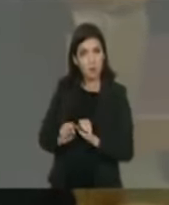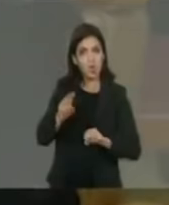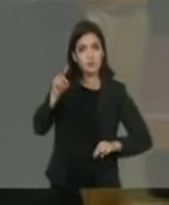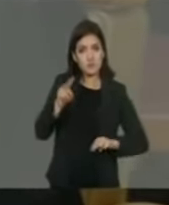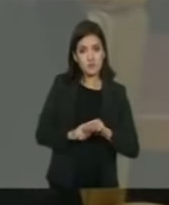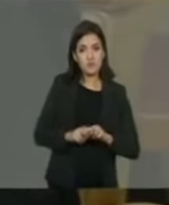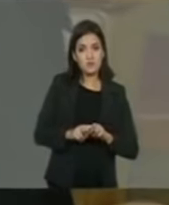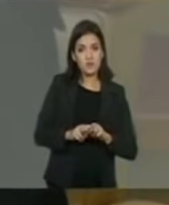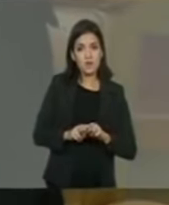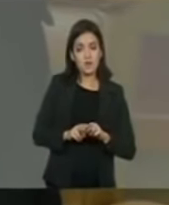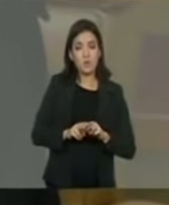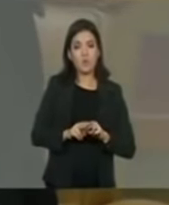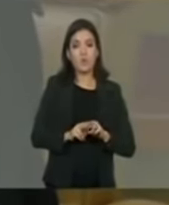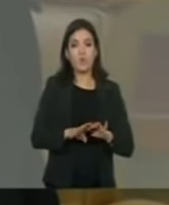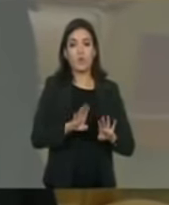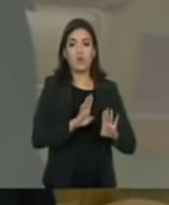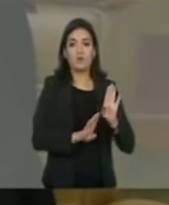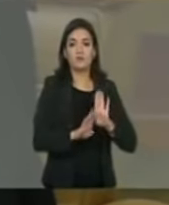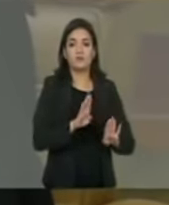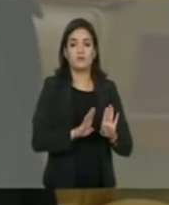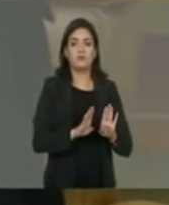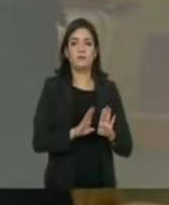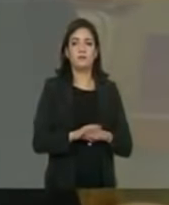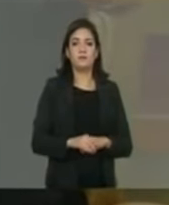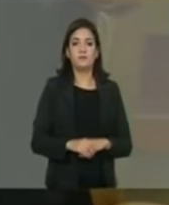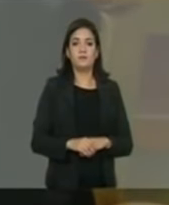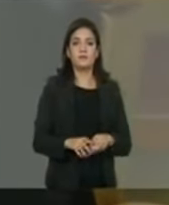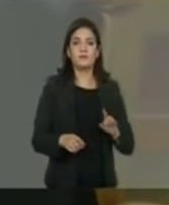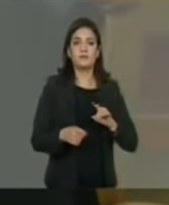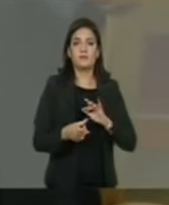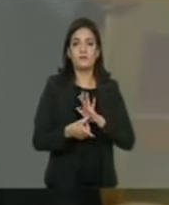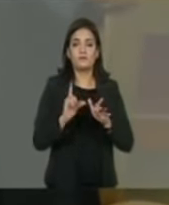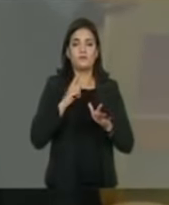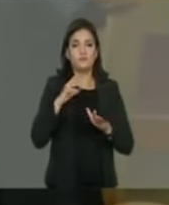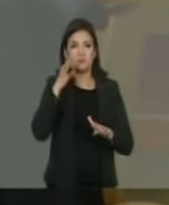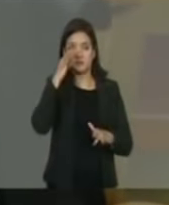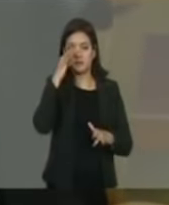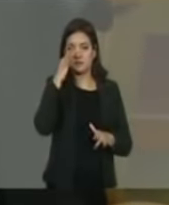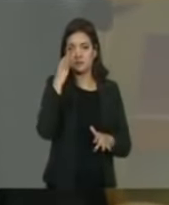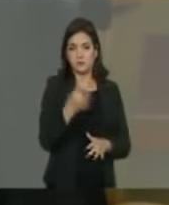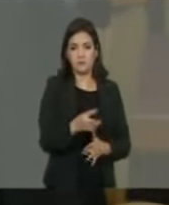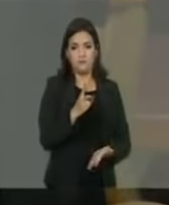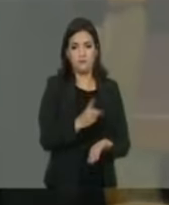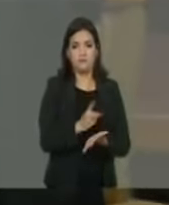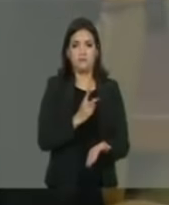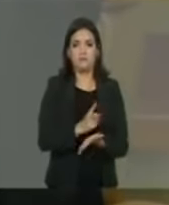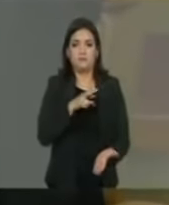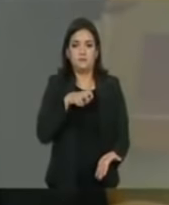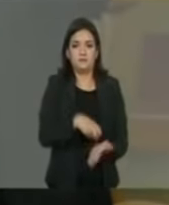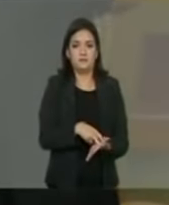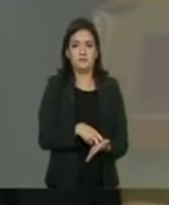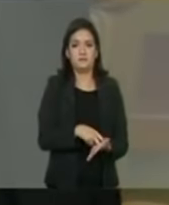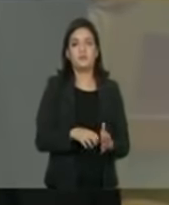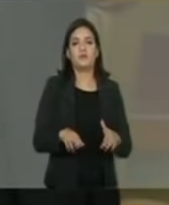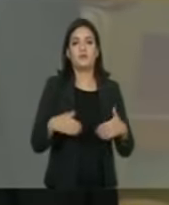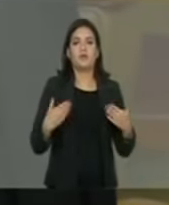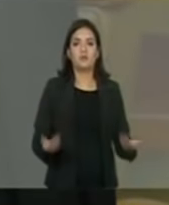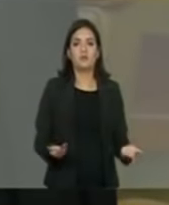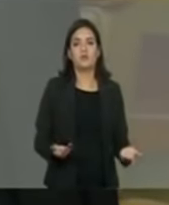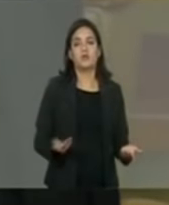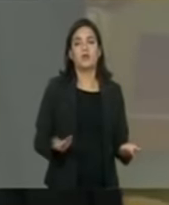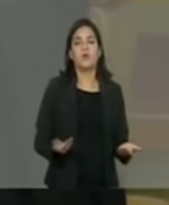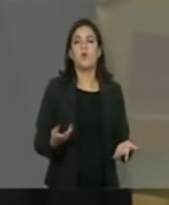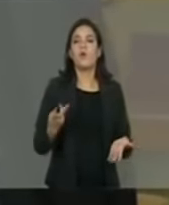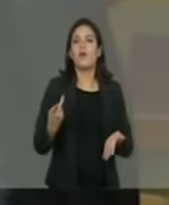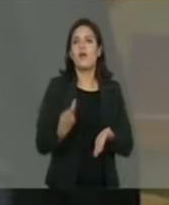proferida eventualmente uma condenação ainda recorrível portanto não é correto afirmar